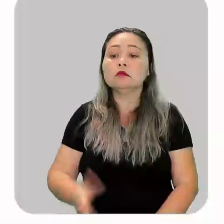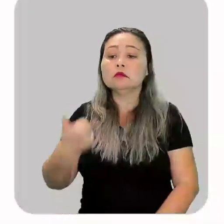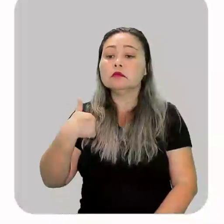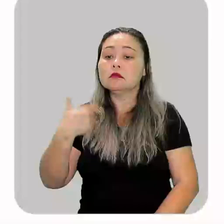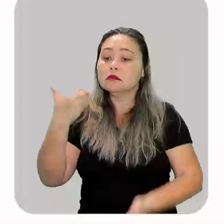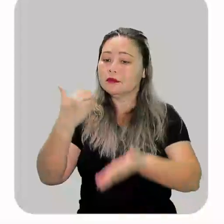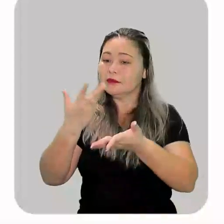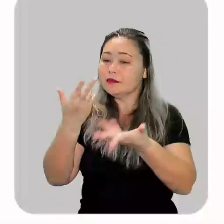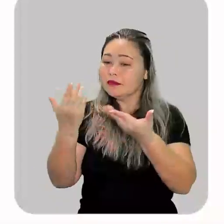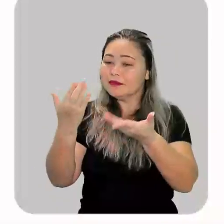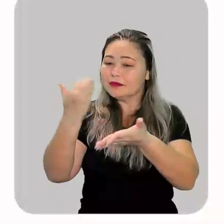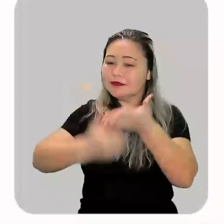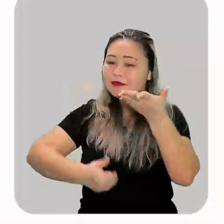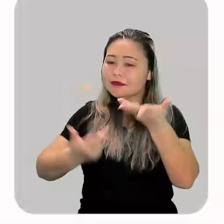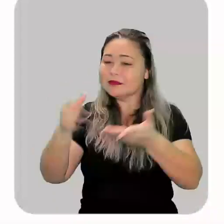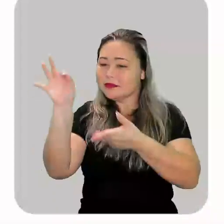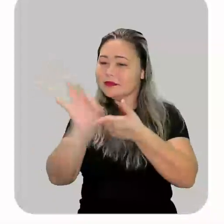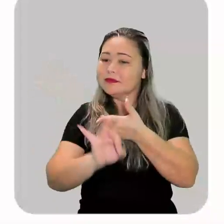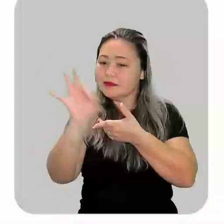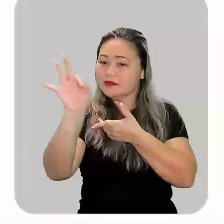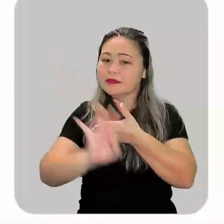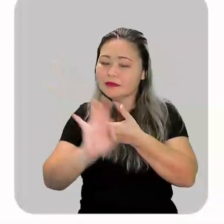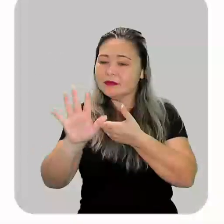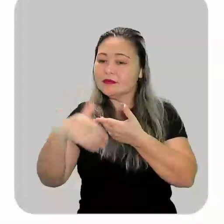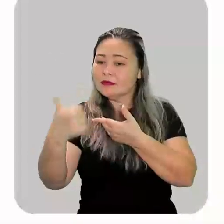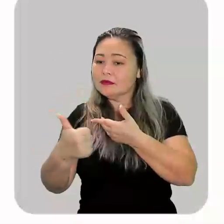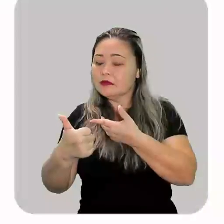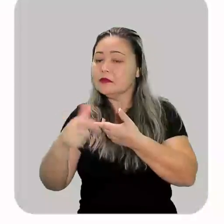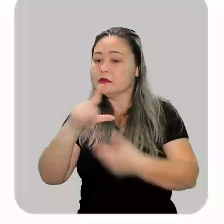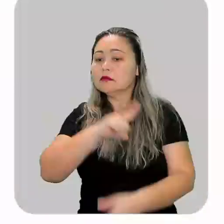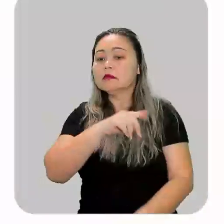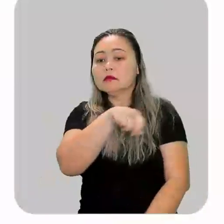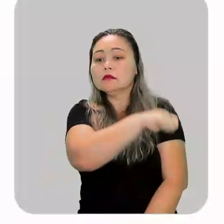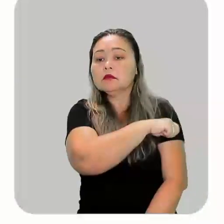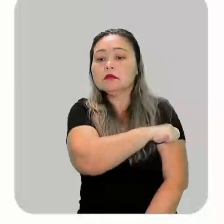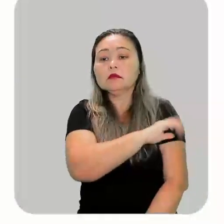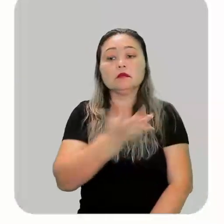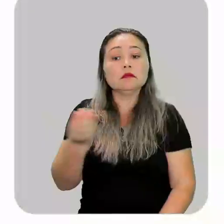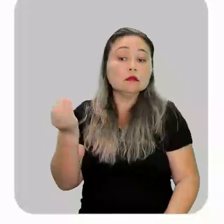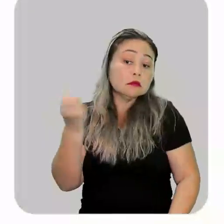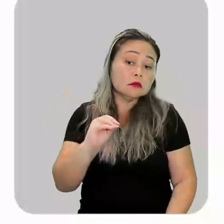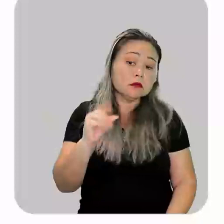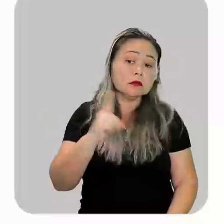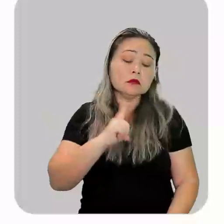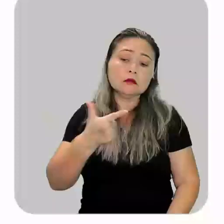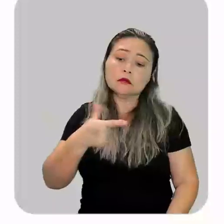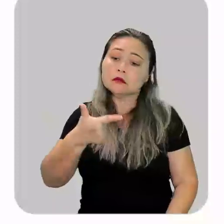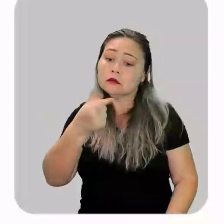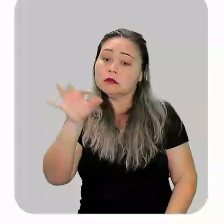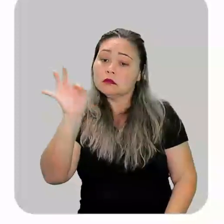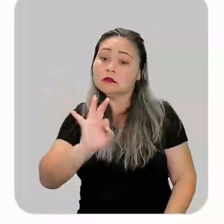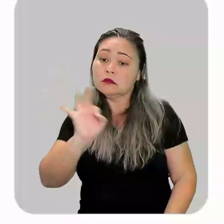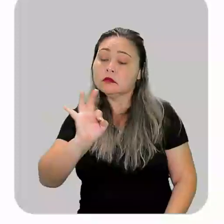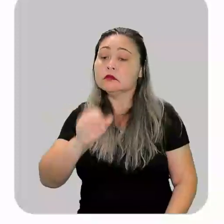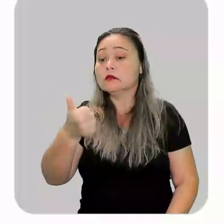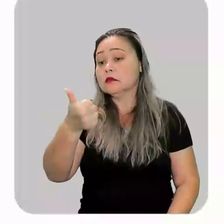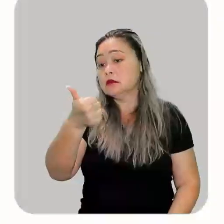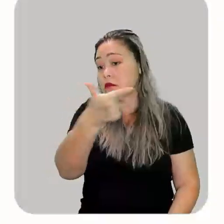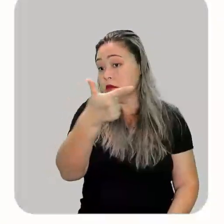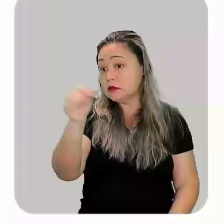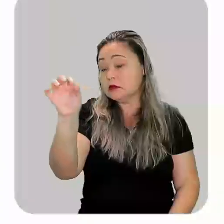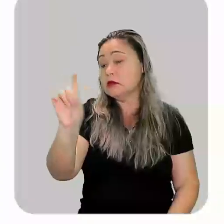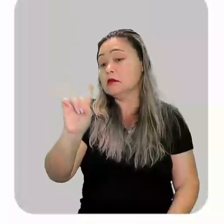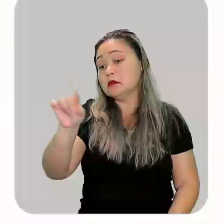do desconto, não é? Lá da Isso, porcentagem na do porcentagem. acréscimo. Tem aluno que já faz com o acréscimo. Ah, aumentou 20%, ele faz com